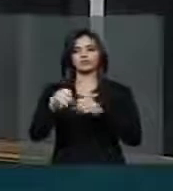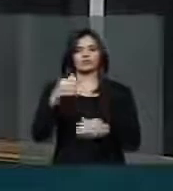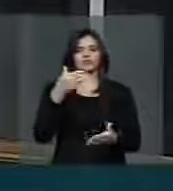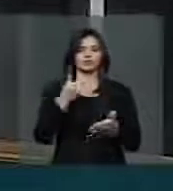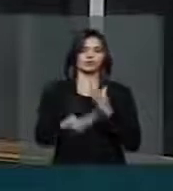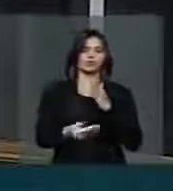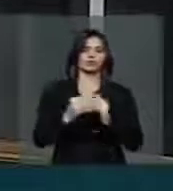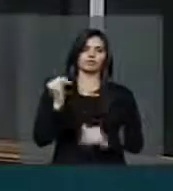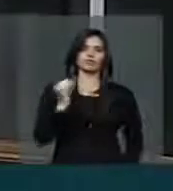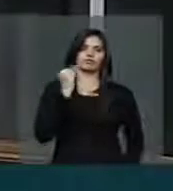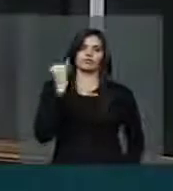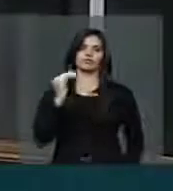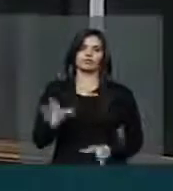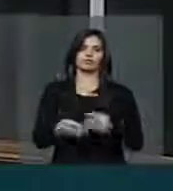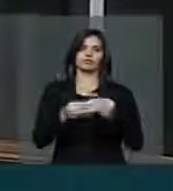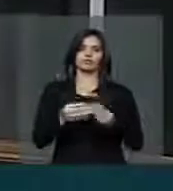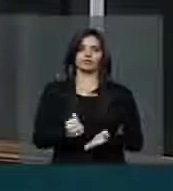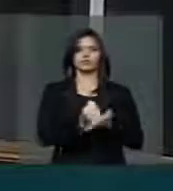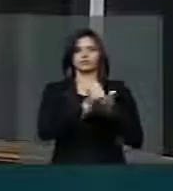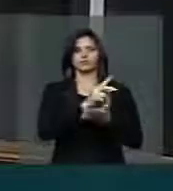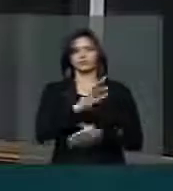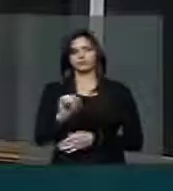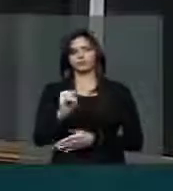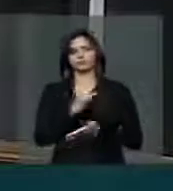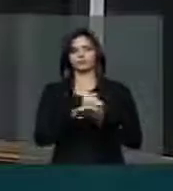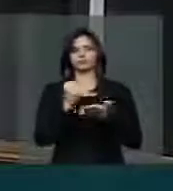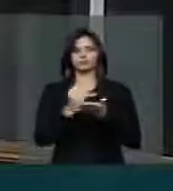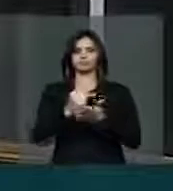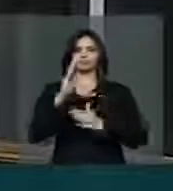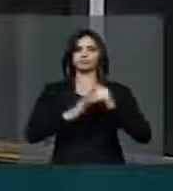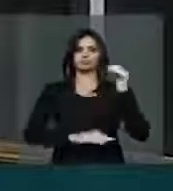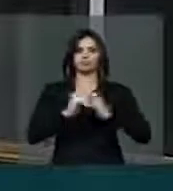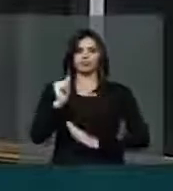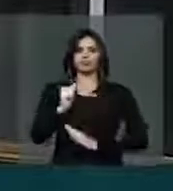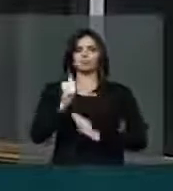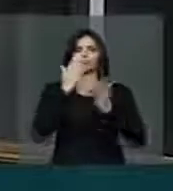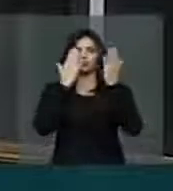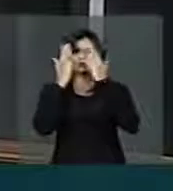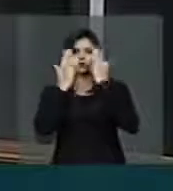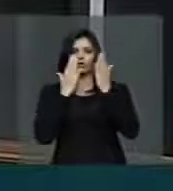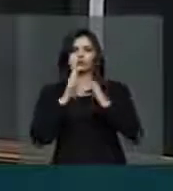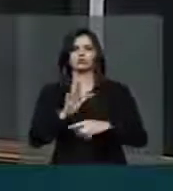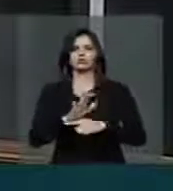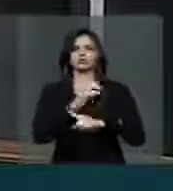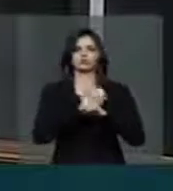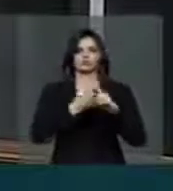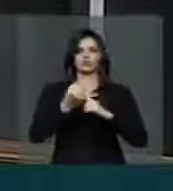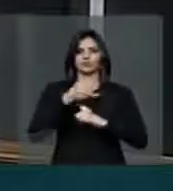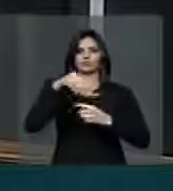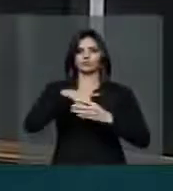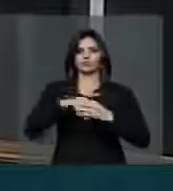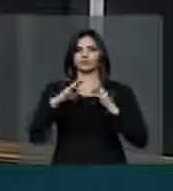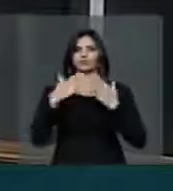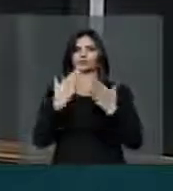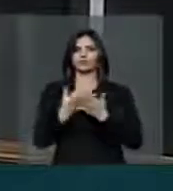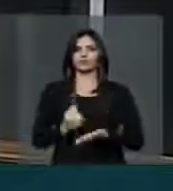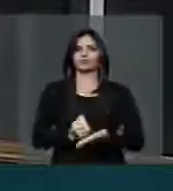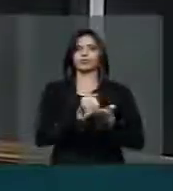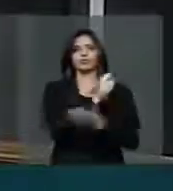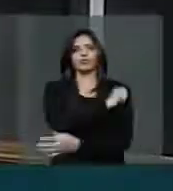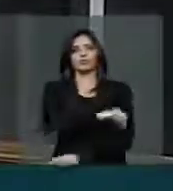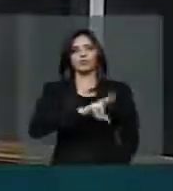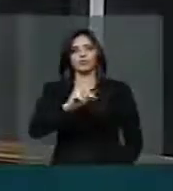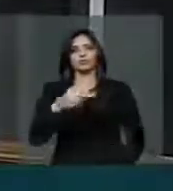um valioso componente para qualificar nossos futuros cidadãos. E quem perderá também